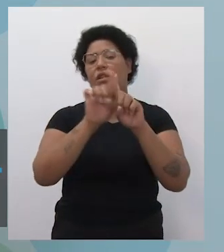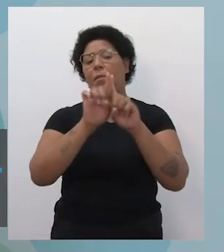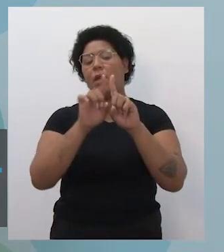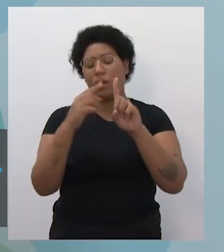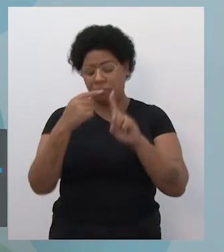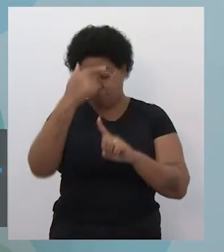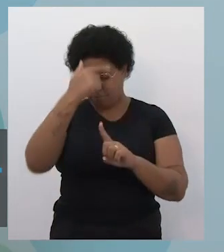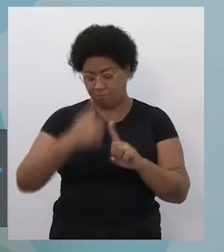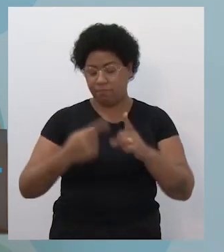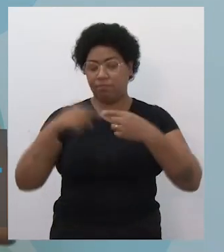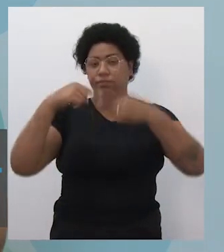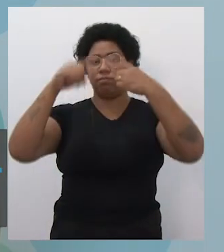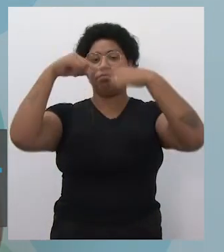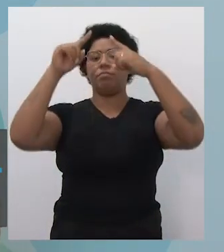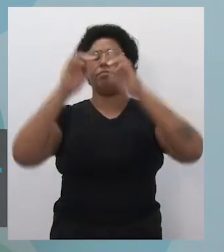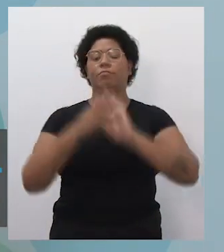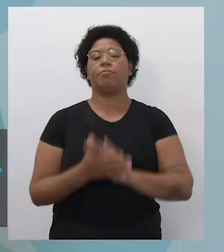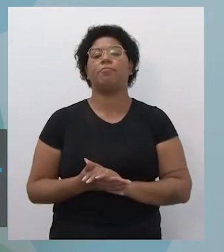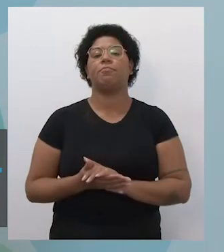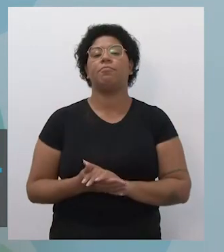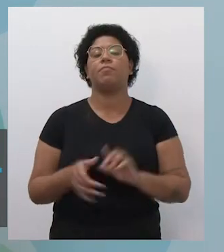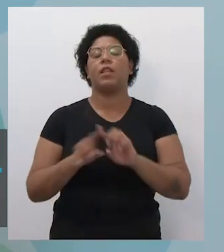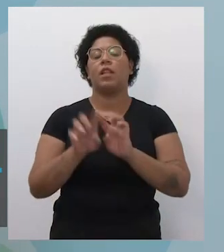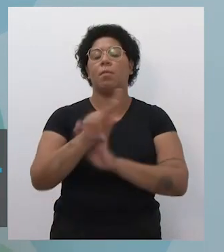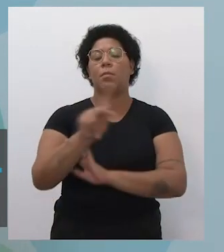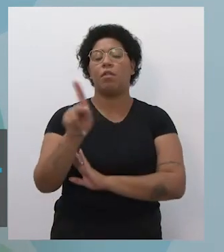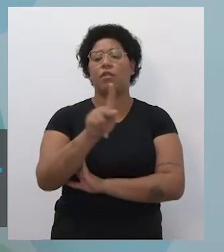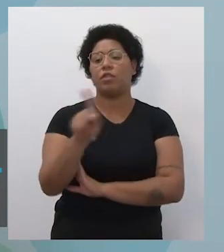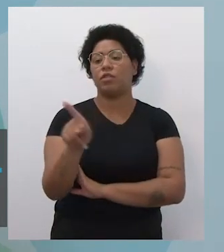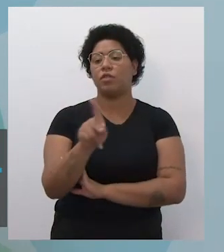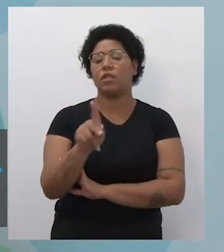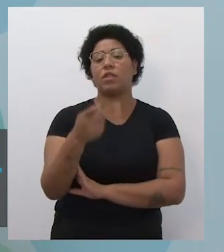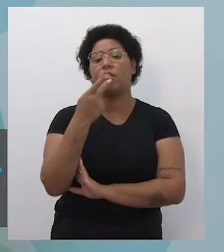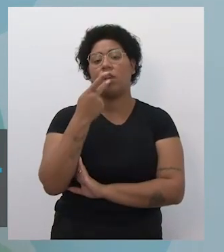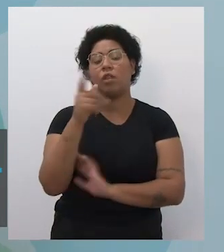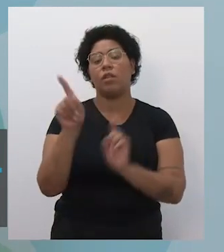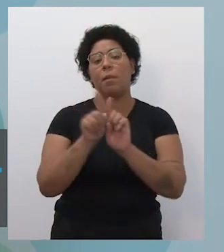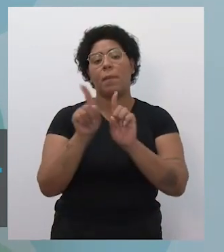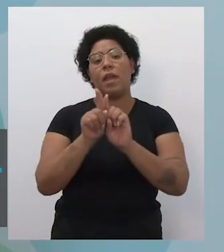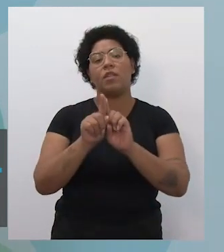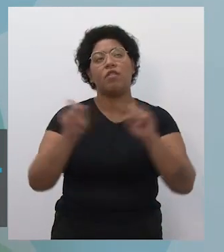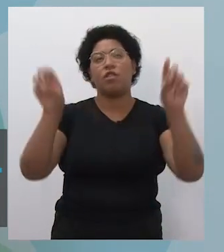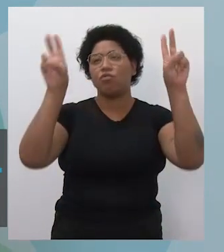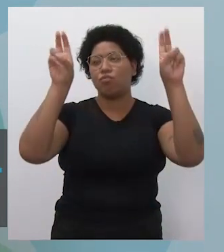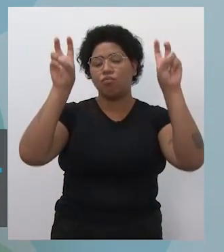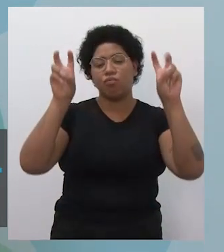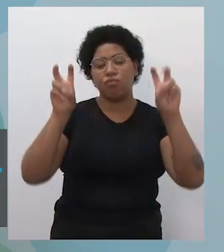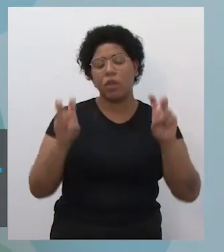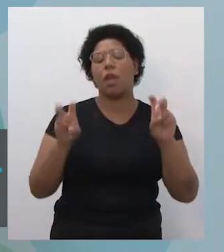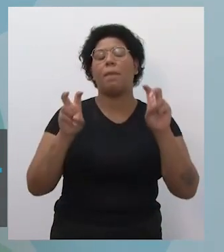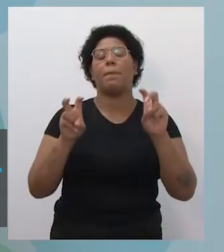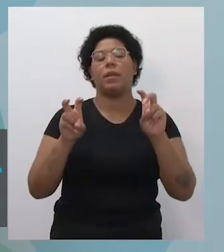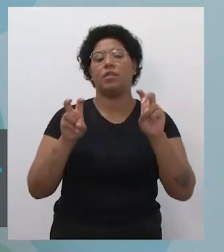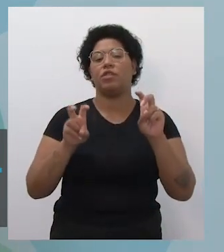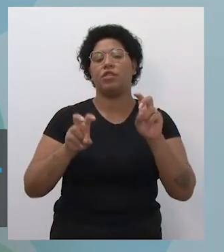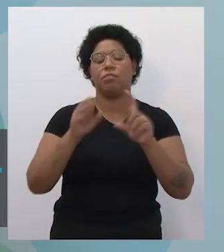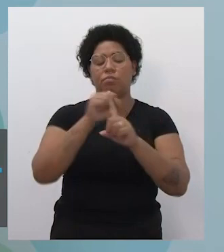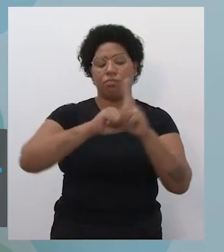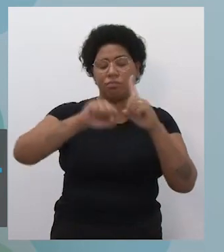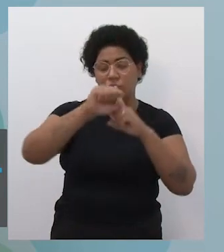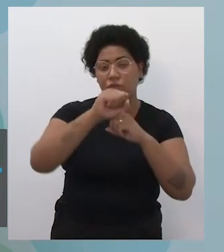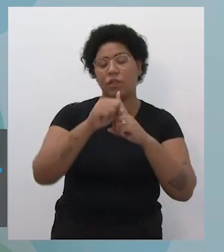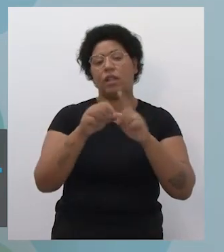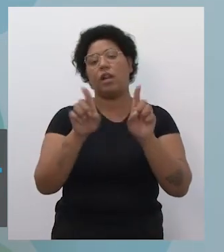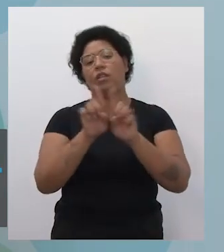fala por meio de temas conjuntos, trabalhando vários enfoques de um mesmo tema. A professora Marcela traz o tema da ética e da